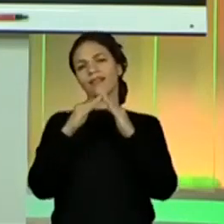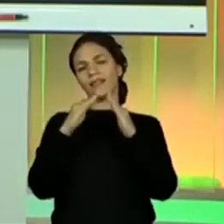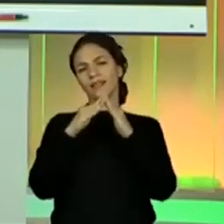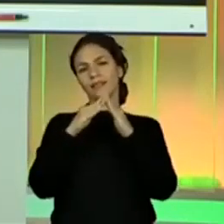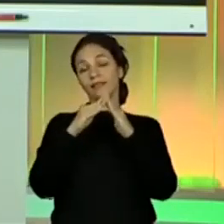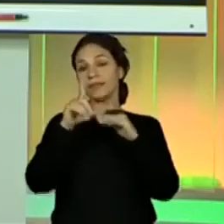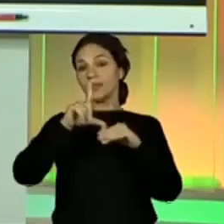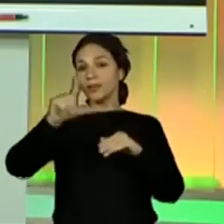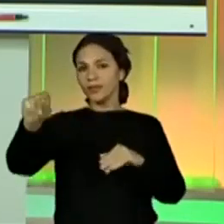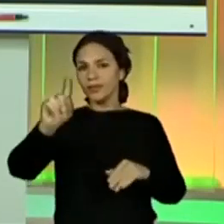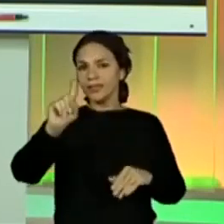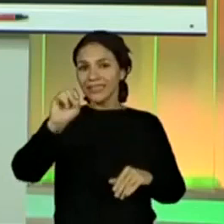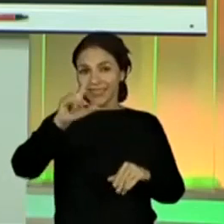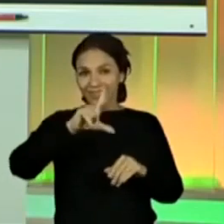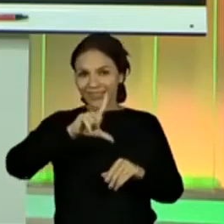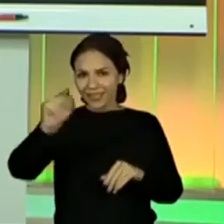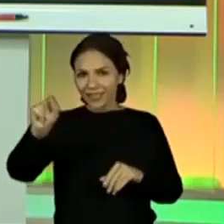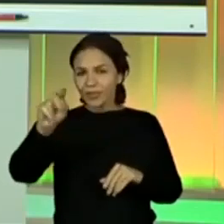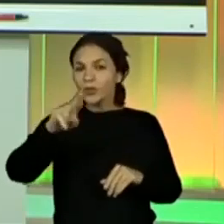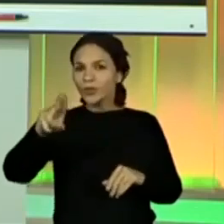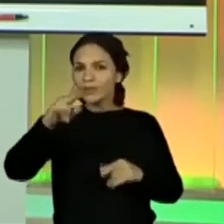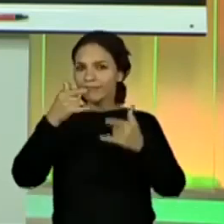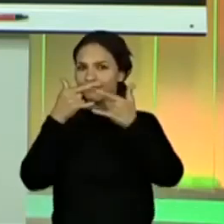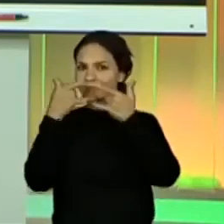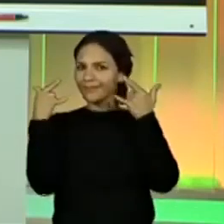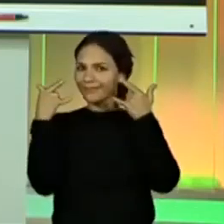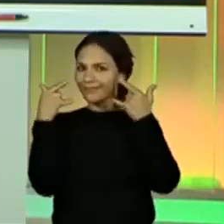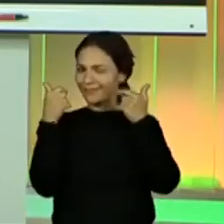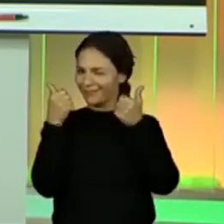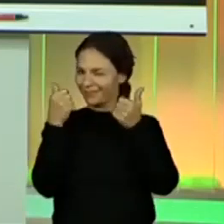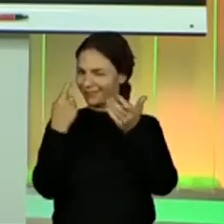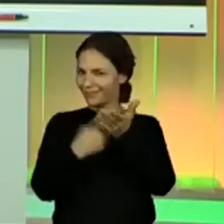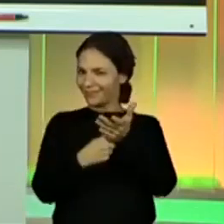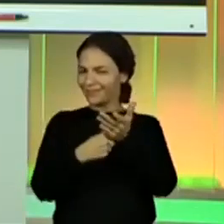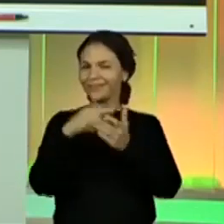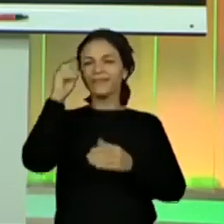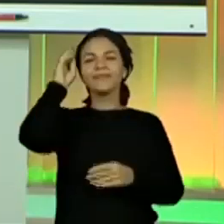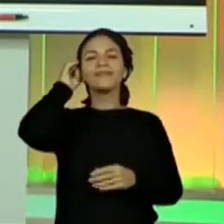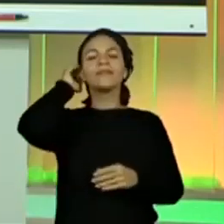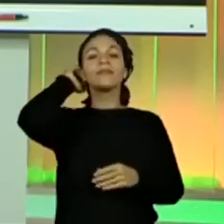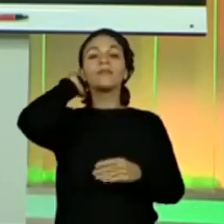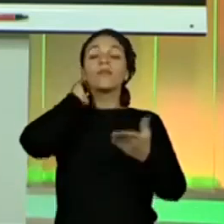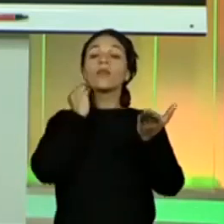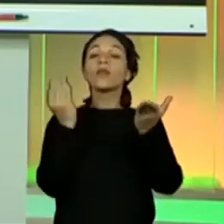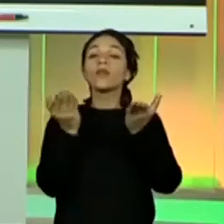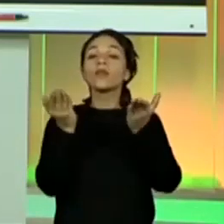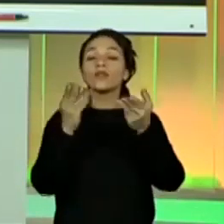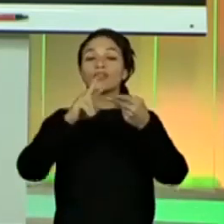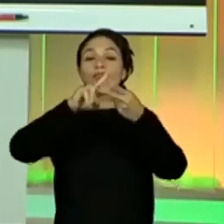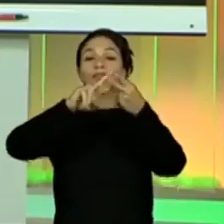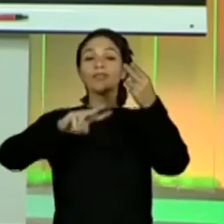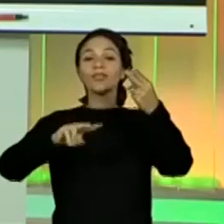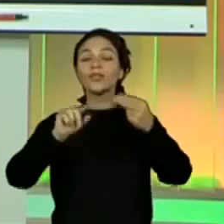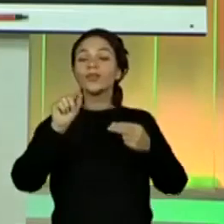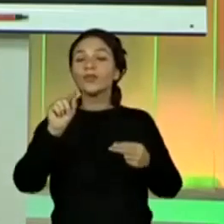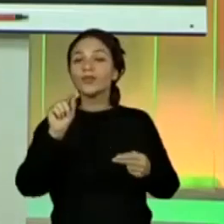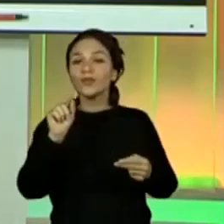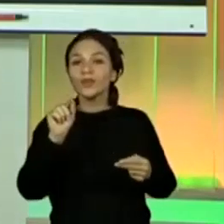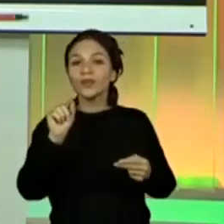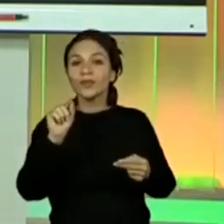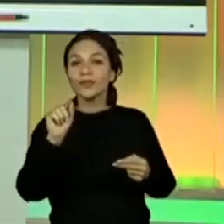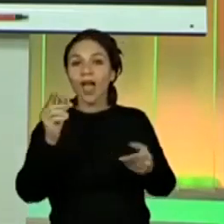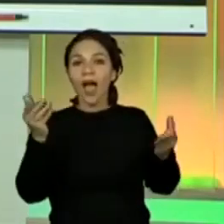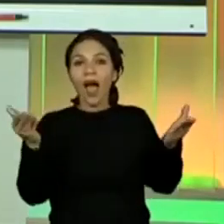de casa e se sair, use máscara, tá bom? E a nossa hashtag hoje vai ser o seguinte, é